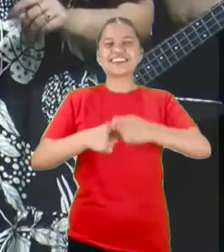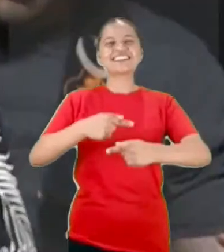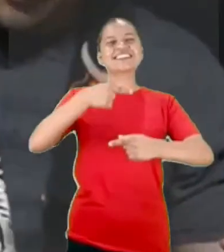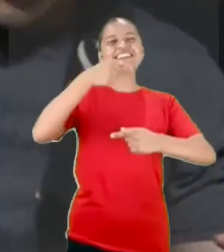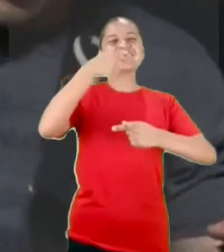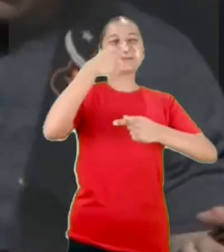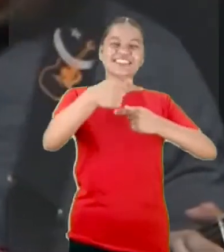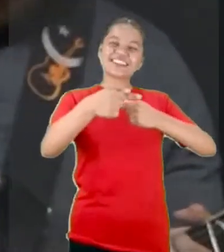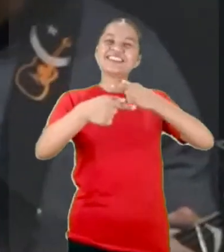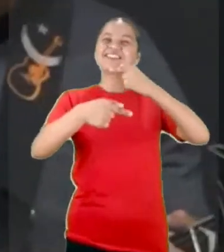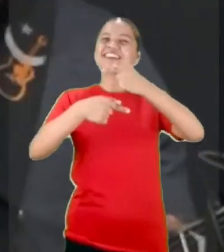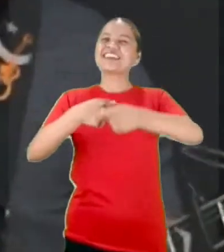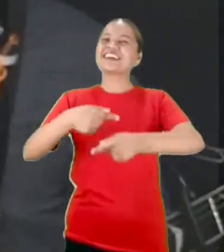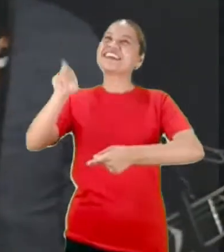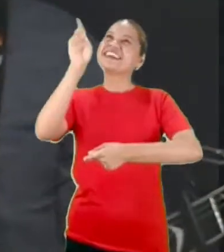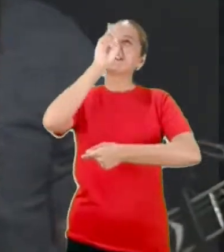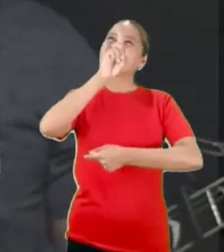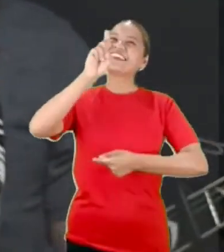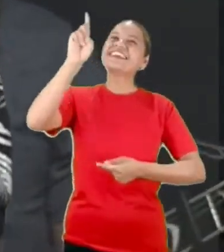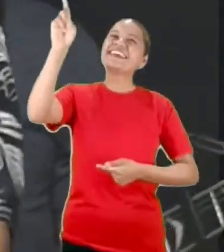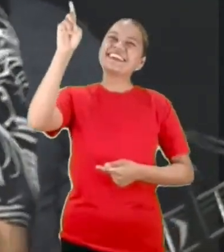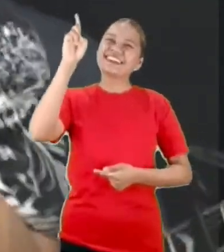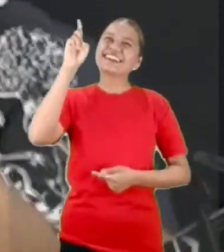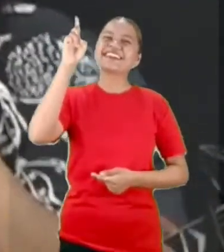gerações Ele é,